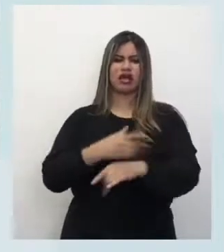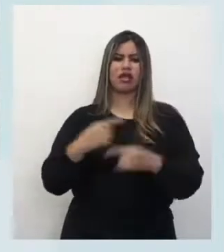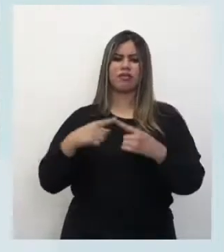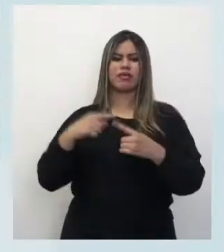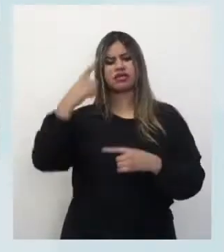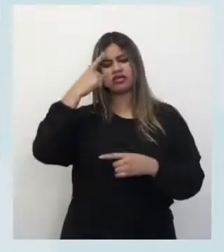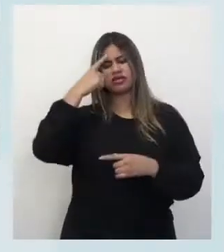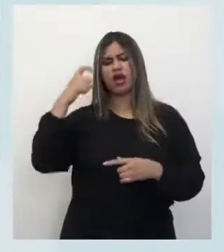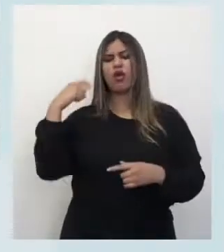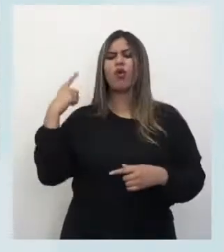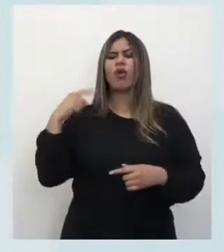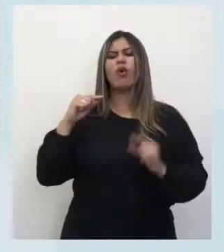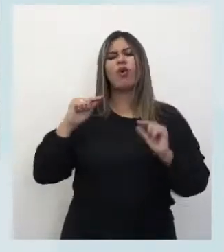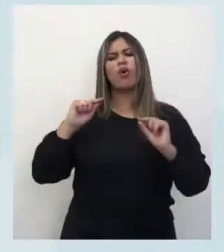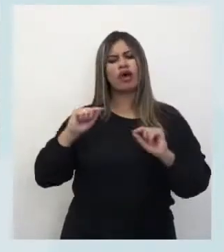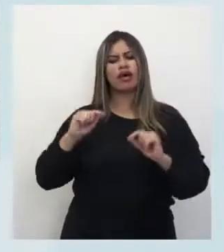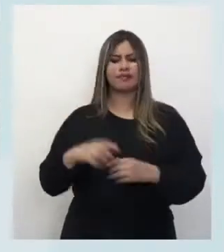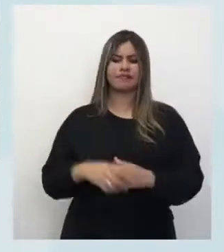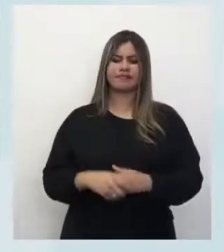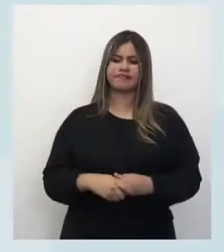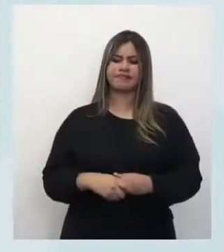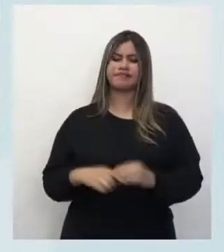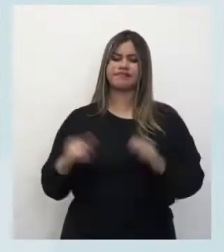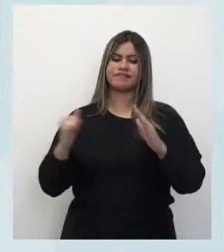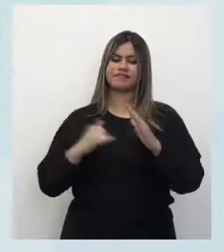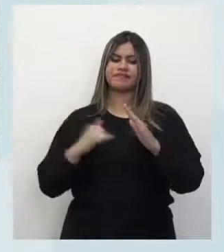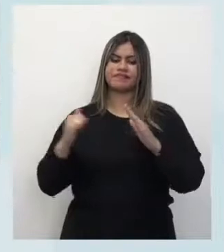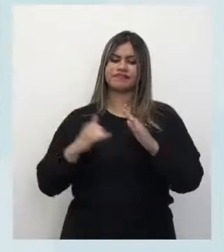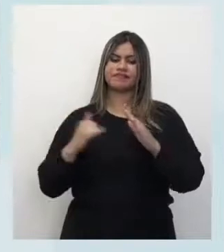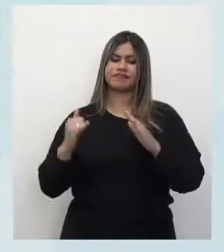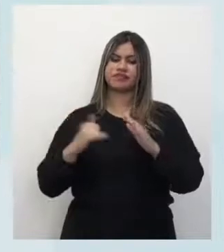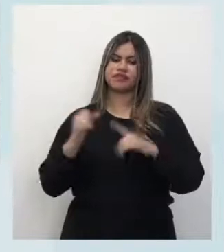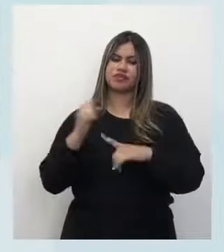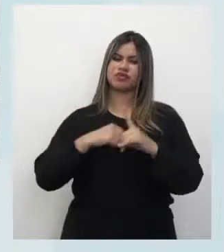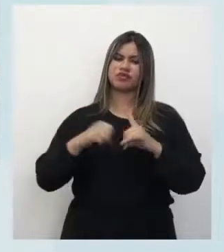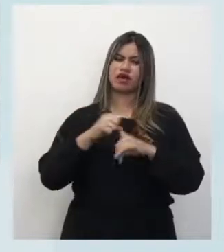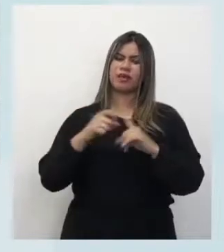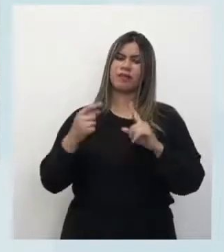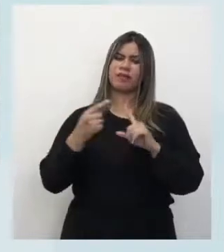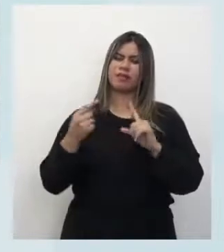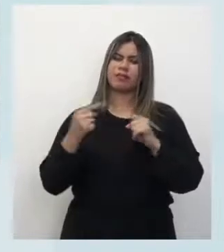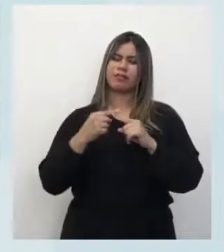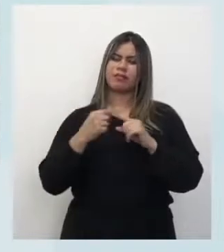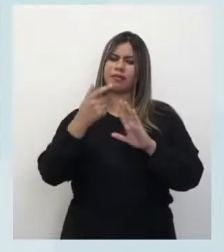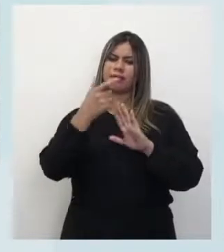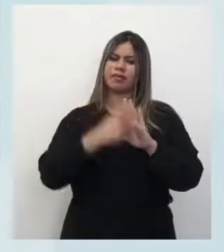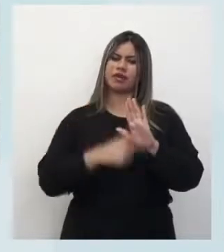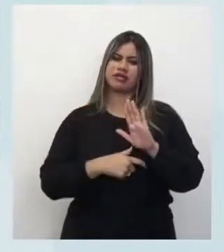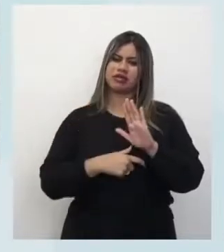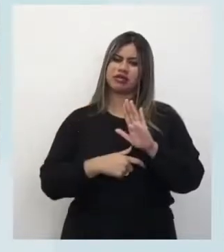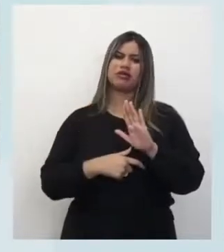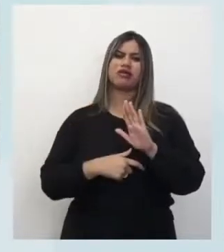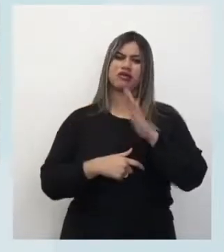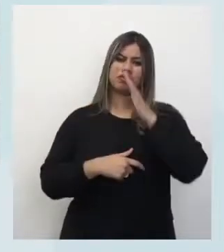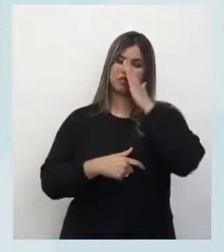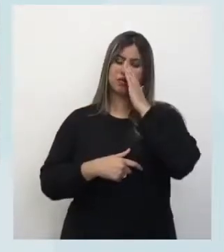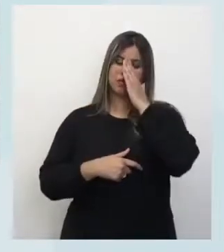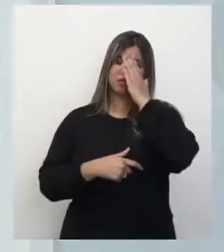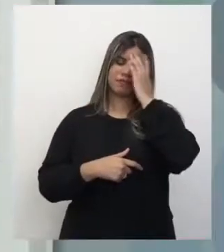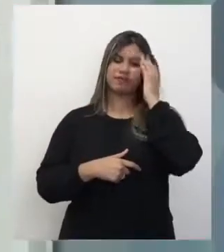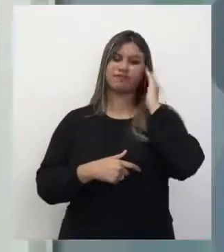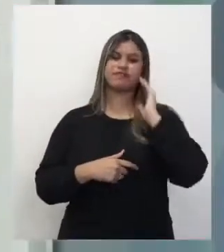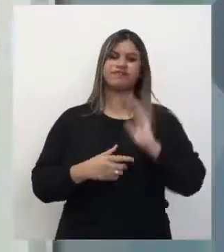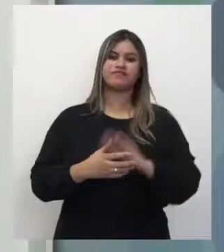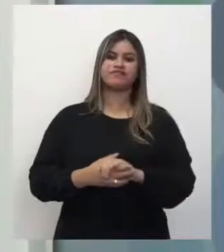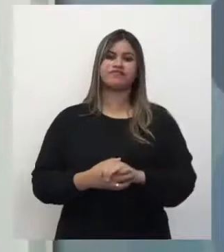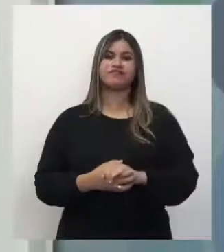que é o louco, né? Das instituições sociais, essa questão do padrão, né? O padrão define o louco, né? Então é